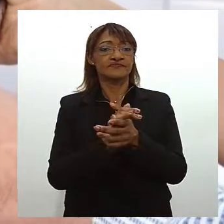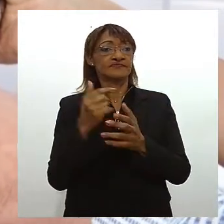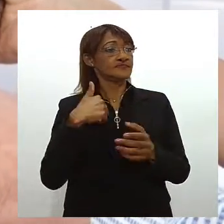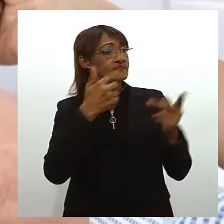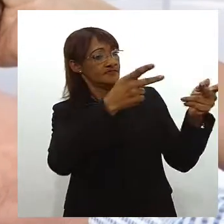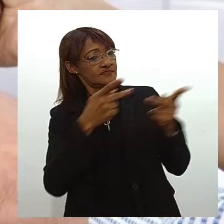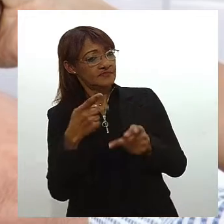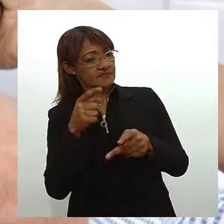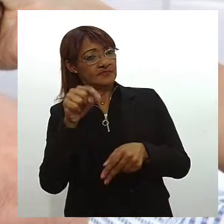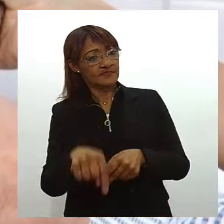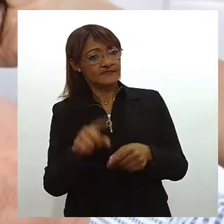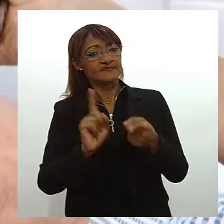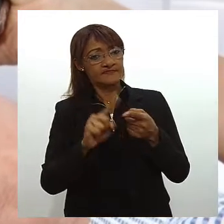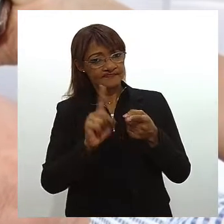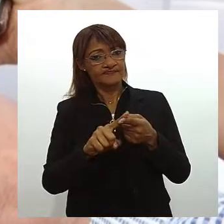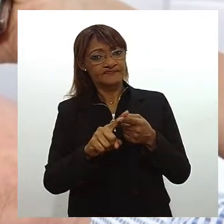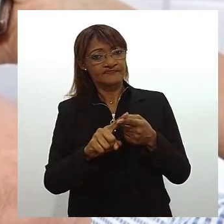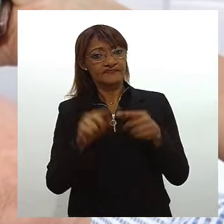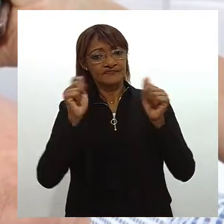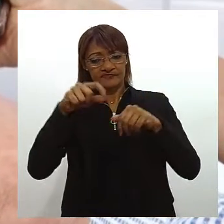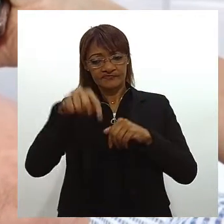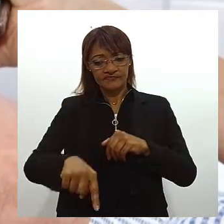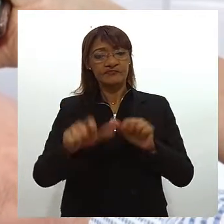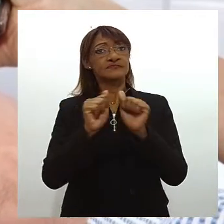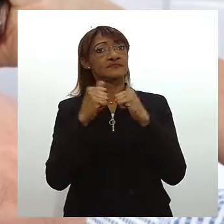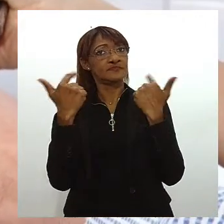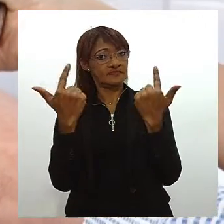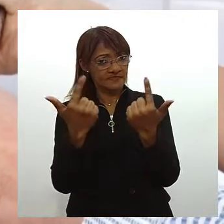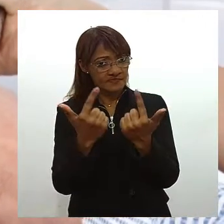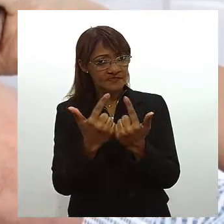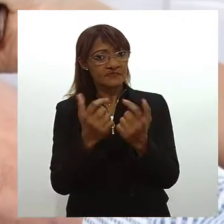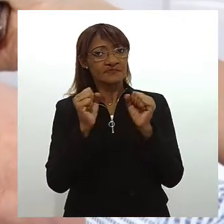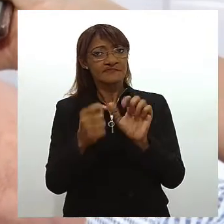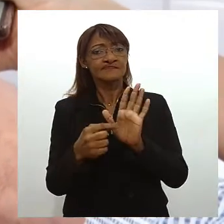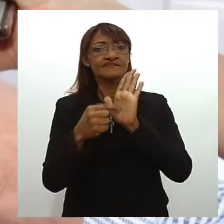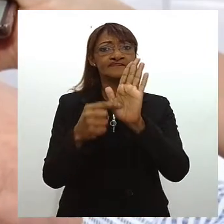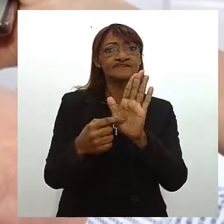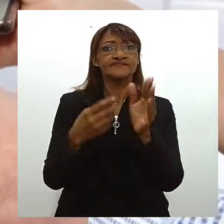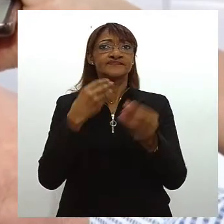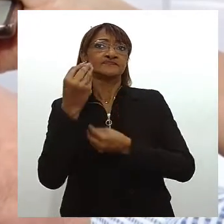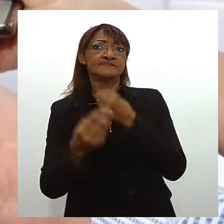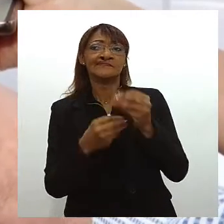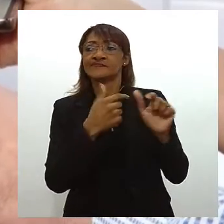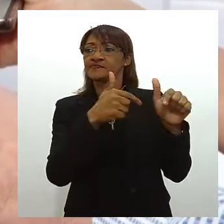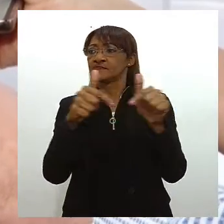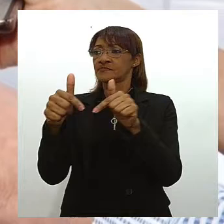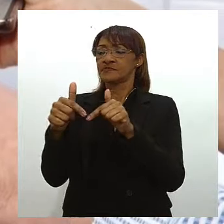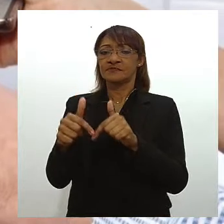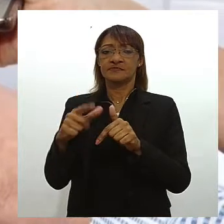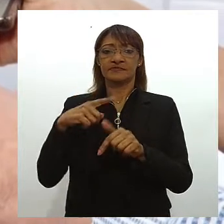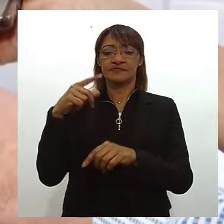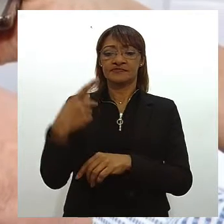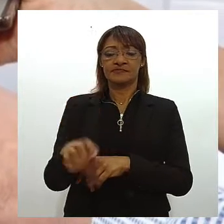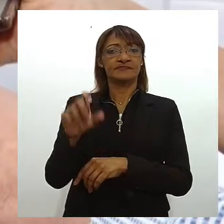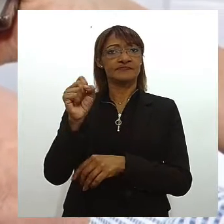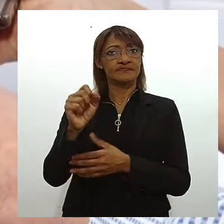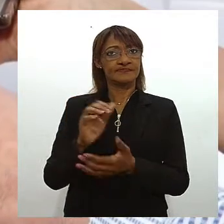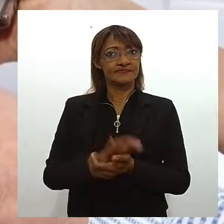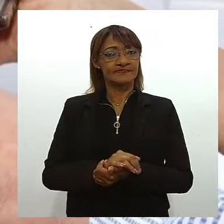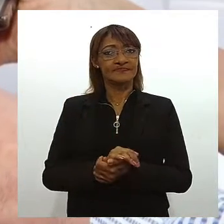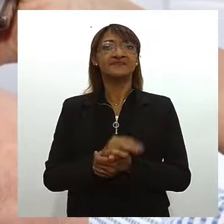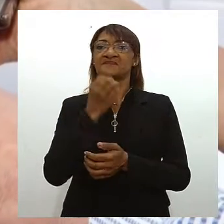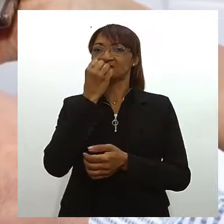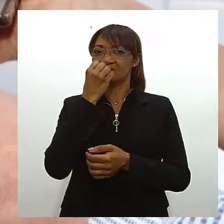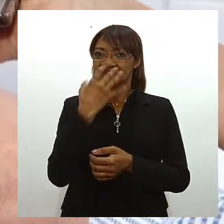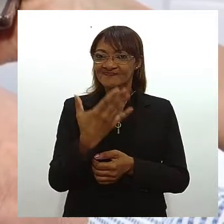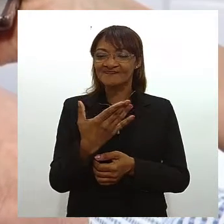nós fizemos um convite ao SEBRAE que viesse essa Assembleia fazer uma demonstração do trabalho do que o SEBRAE faz para o Sergipe. Então foi uma boa